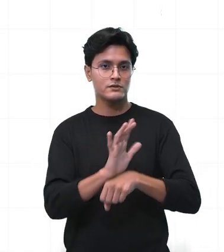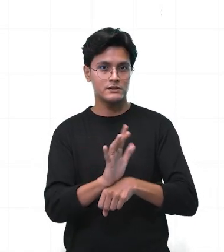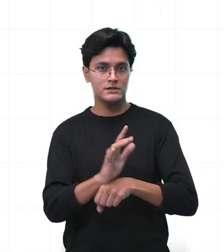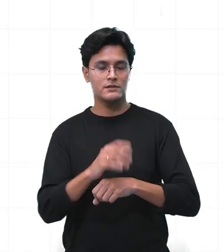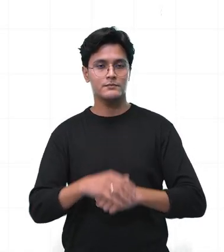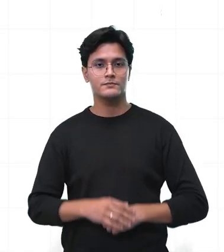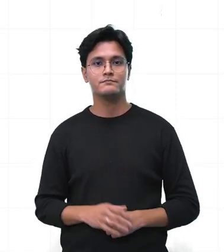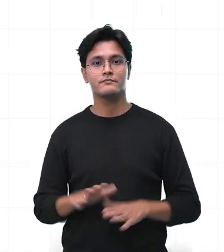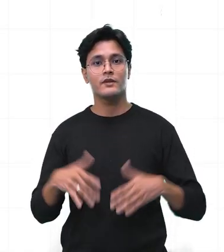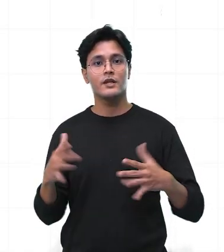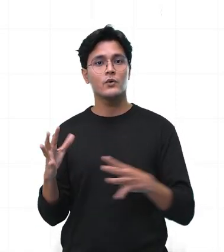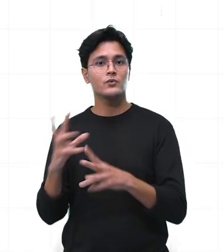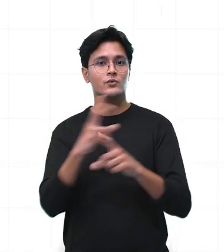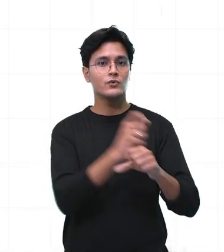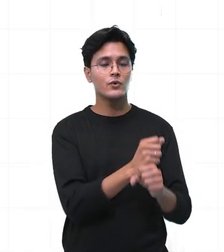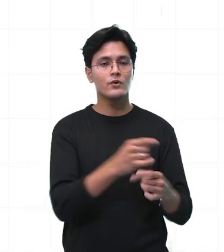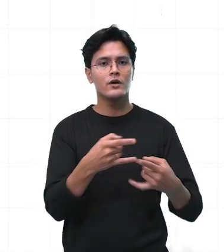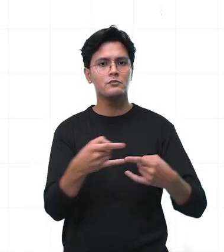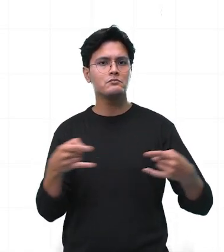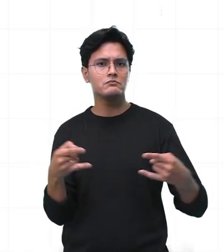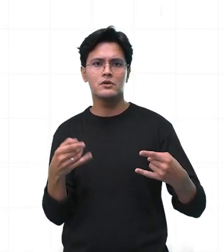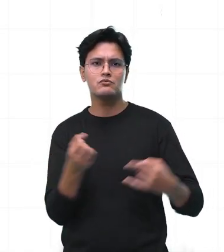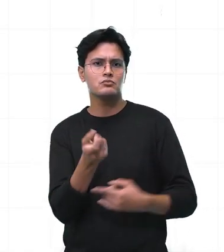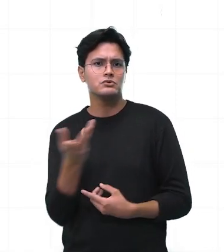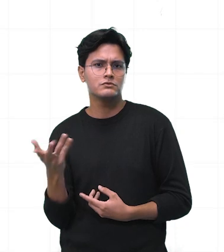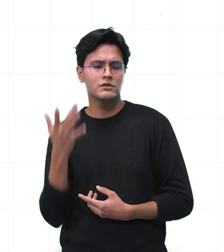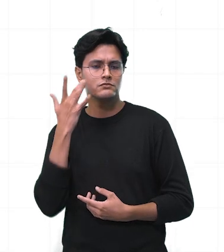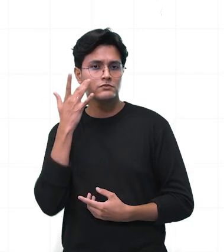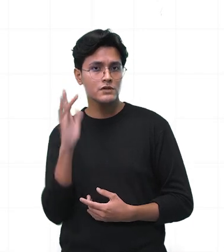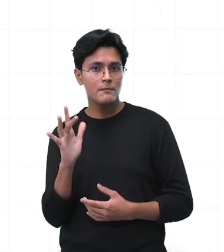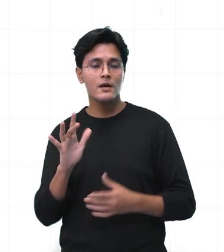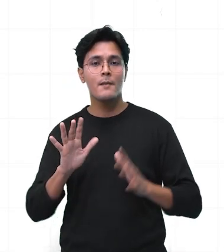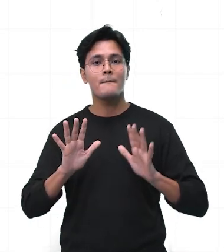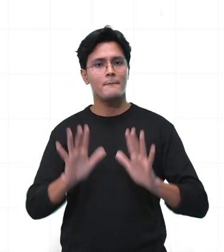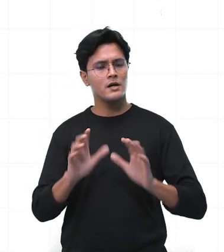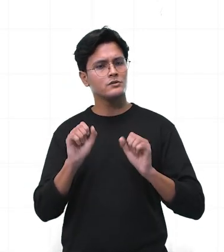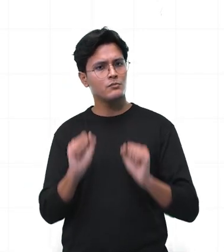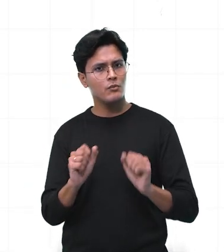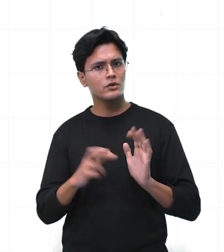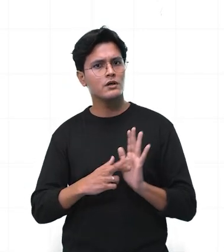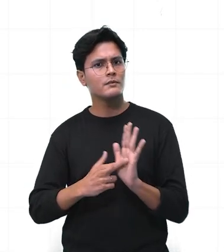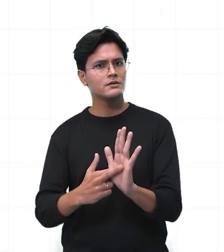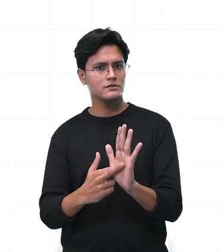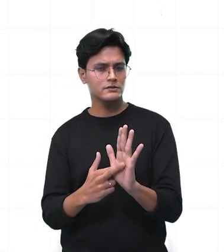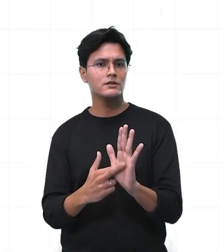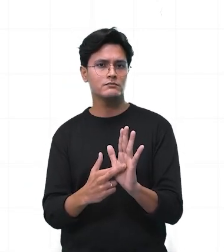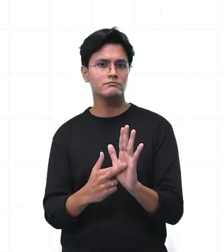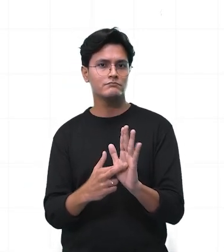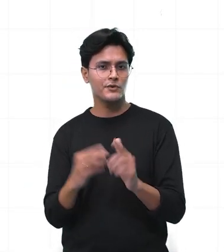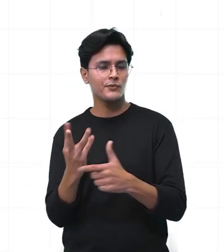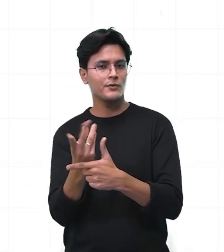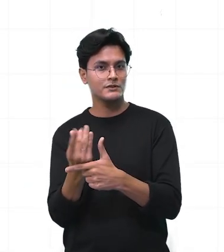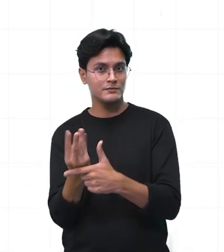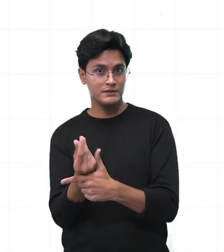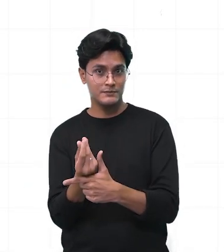de ingressos vendidos, não sei quantos, mas eu posso representar algebricamente. Que